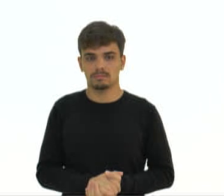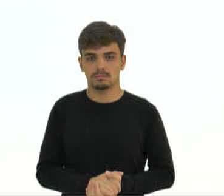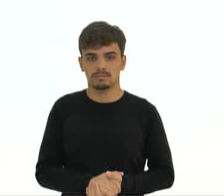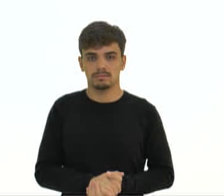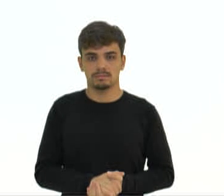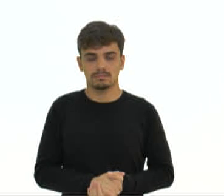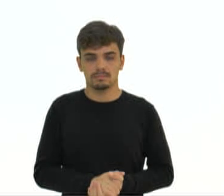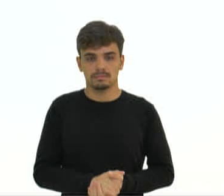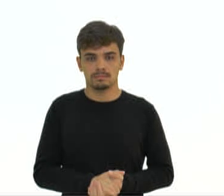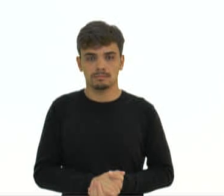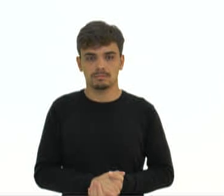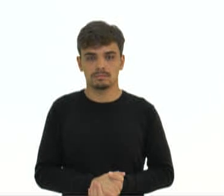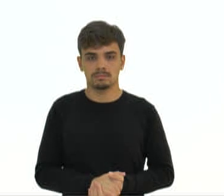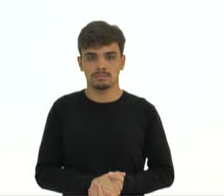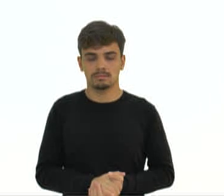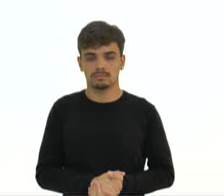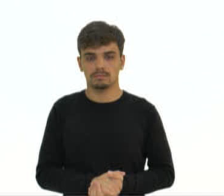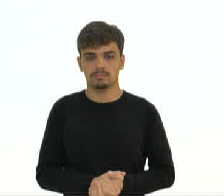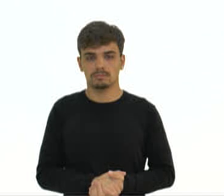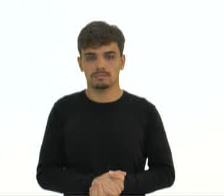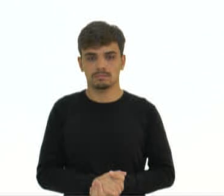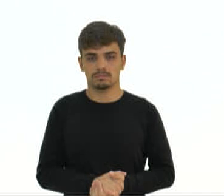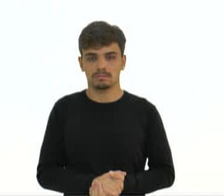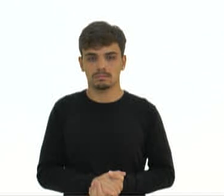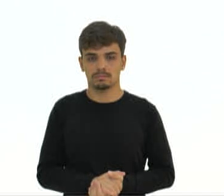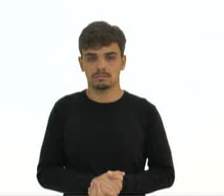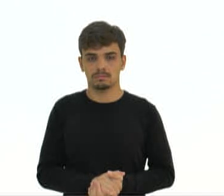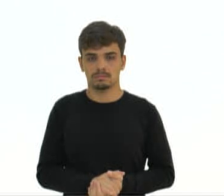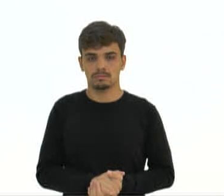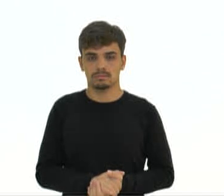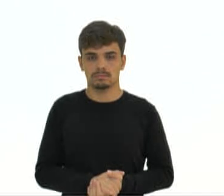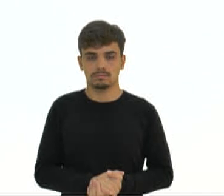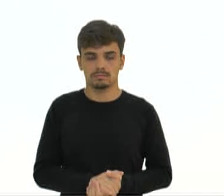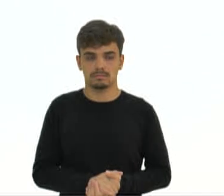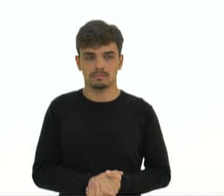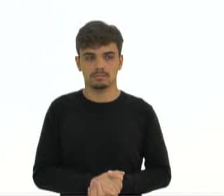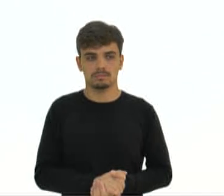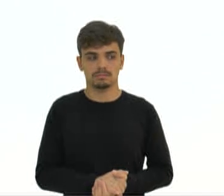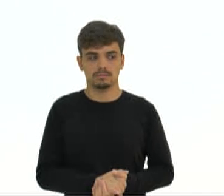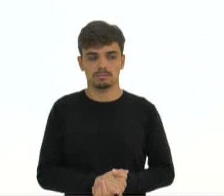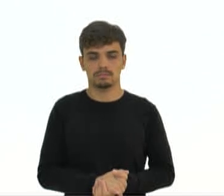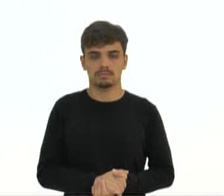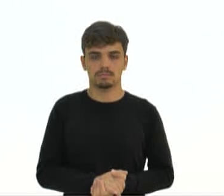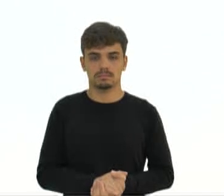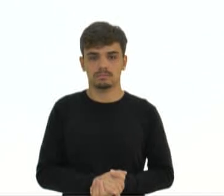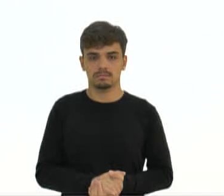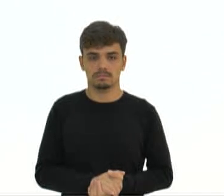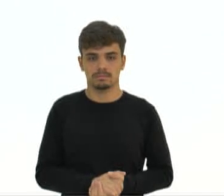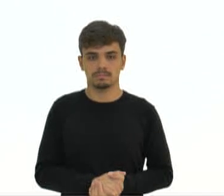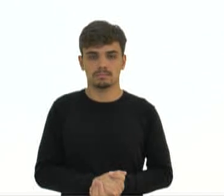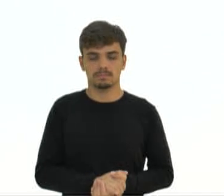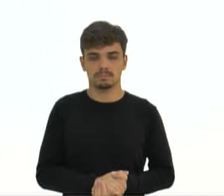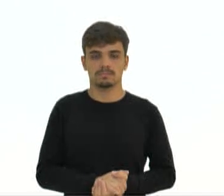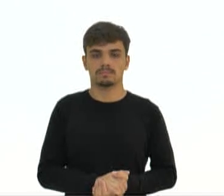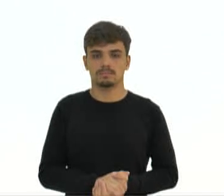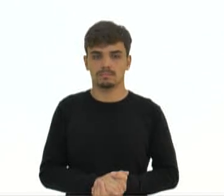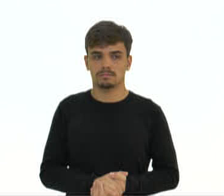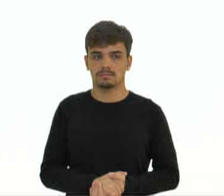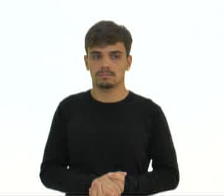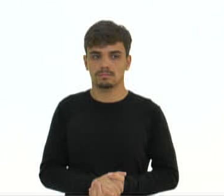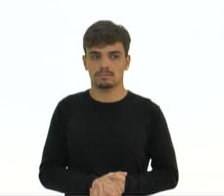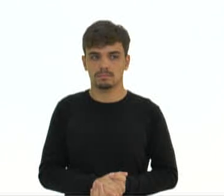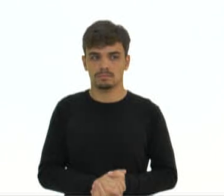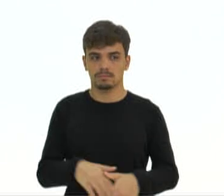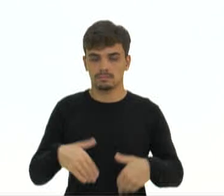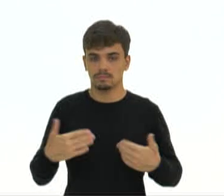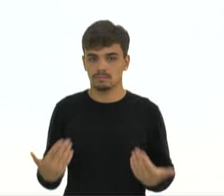dos primeros cómics, no hay presencia de palabras, pero es posible definir un sentimiento de Mafalda en